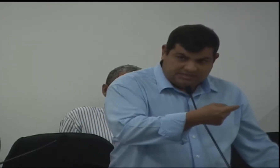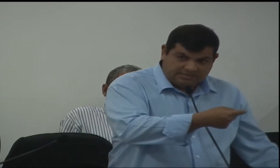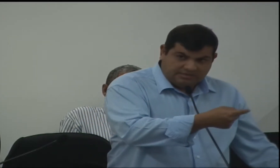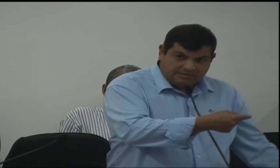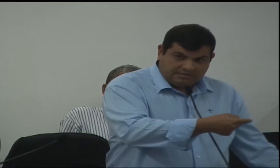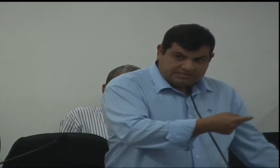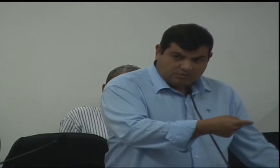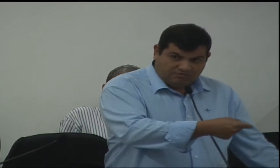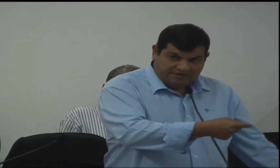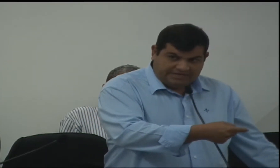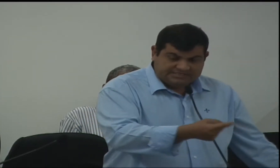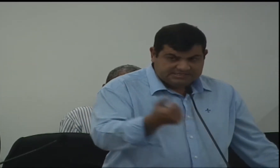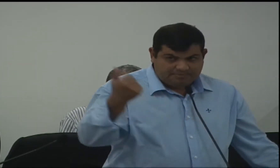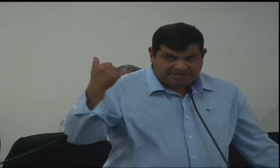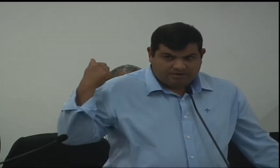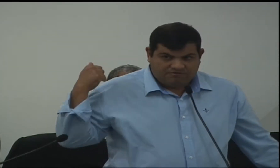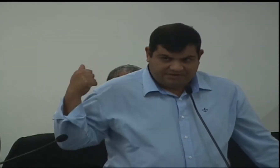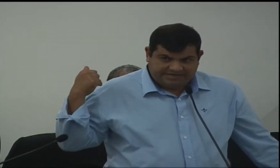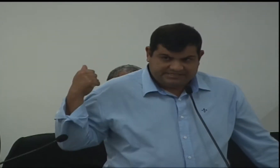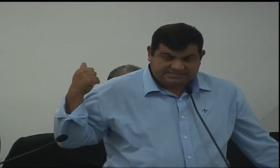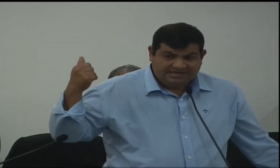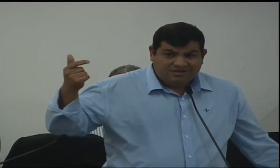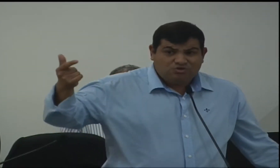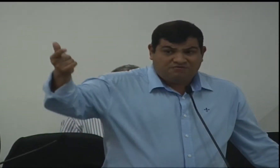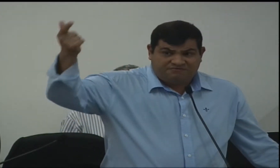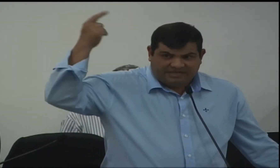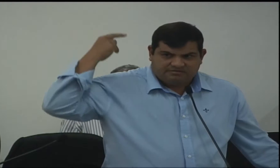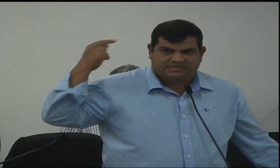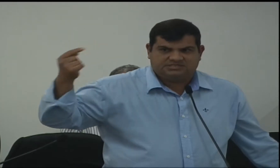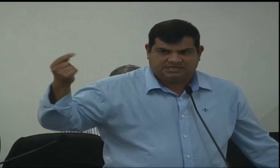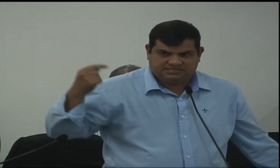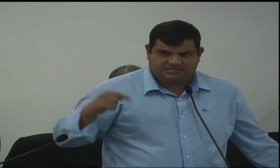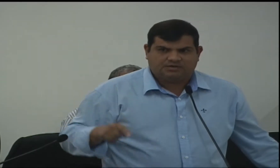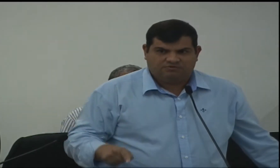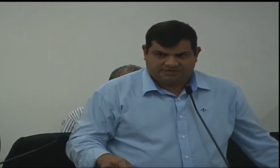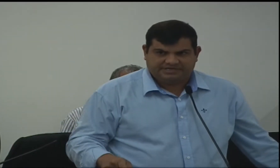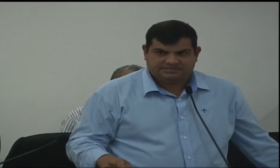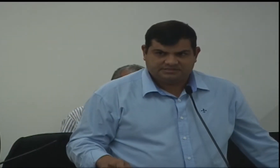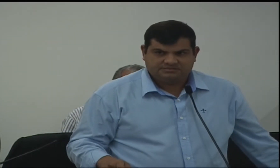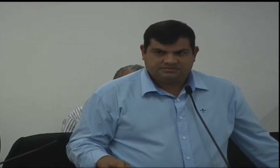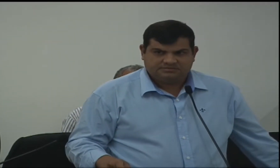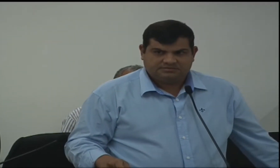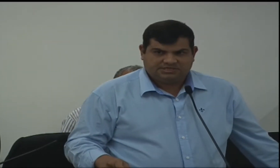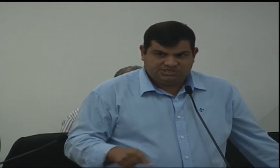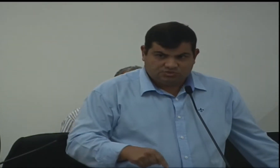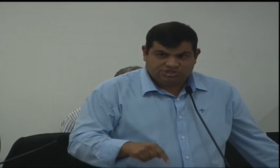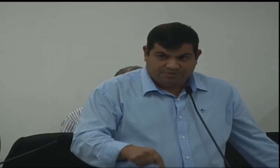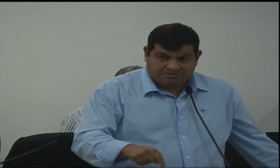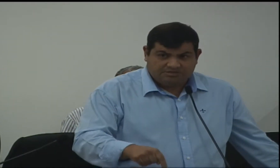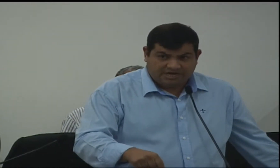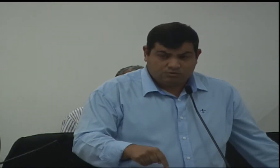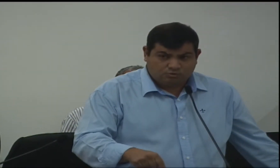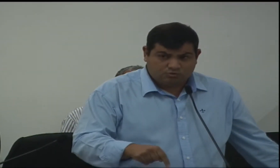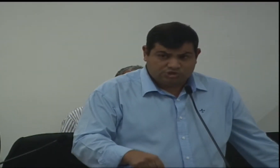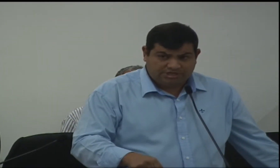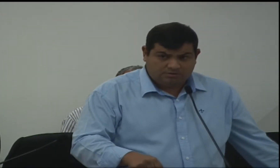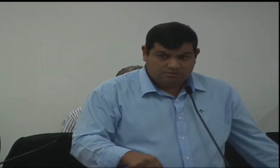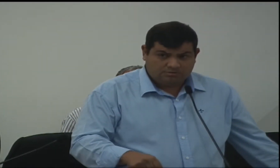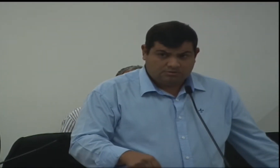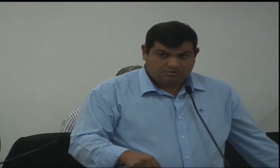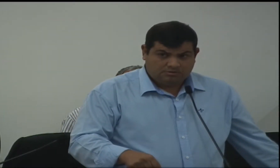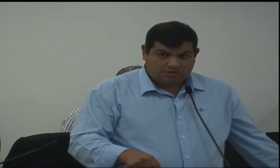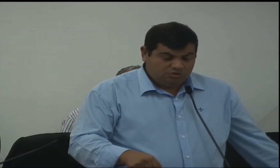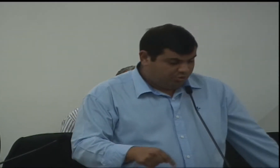ter essa conferência sem pré-conferências 90 dias antes da conferência, que diz o regimento interno do